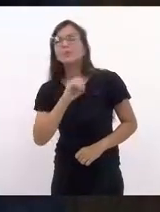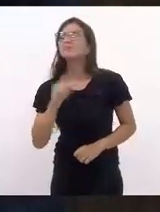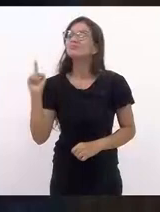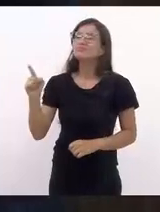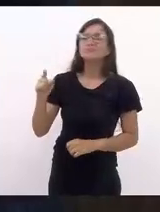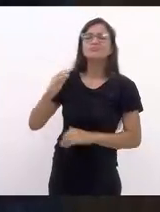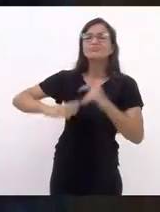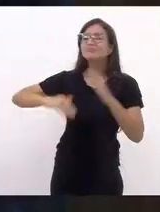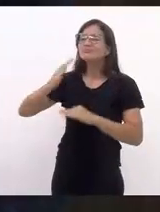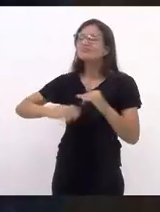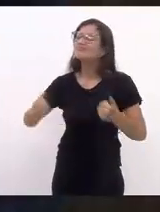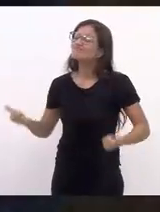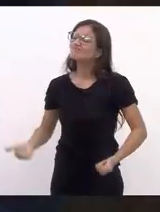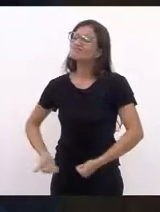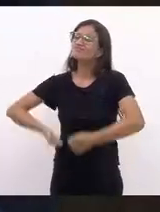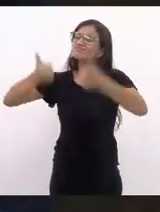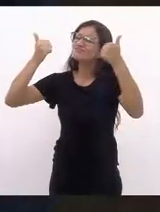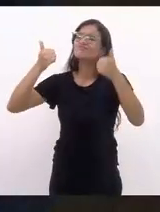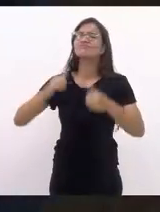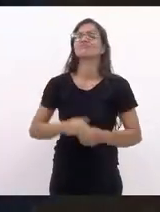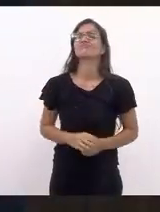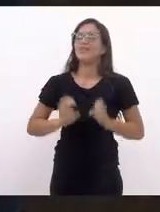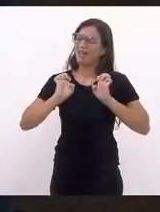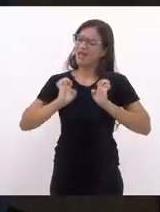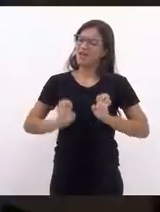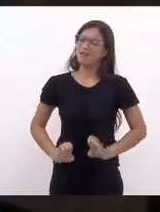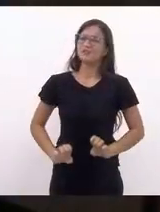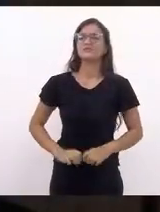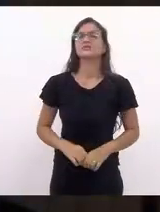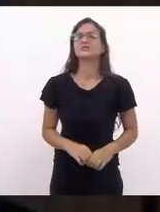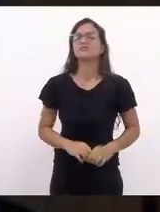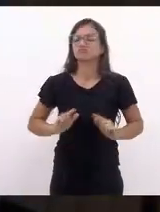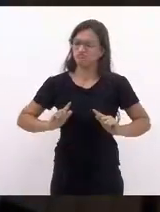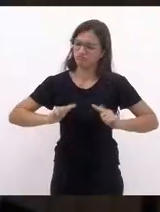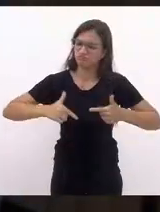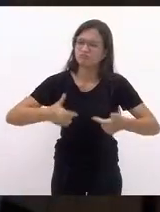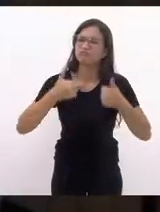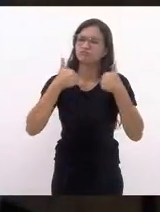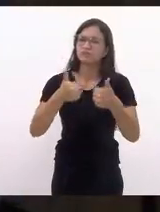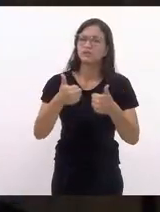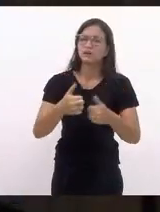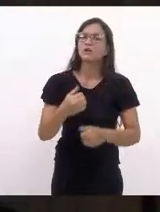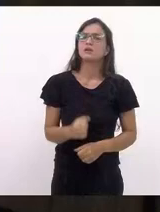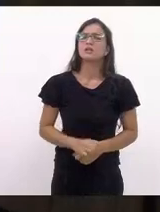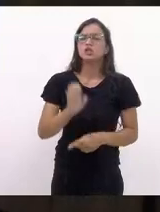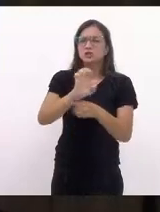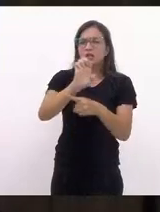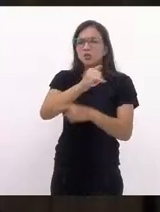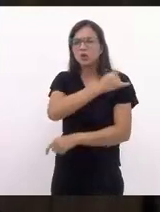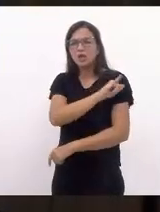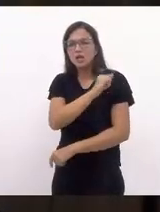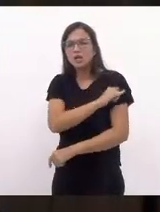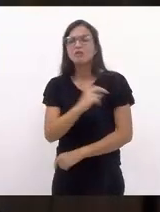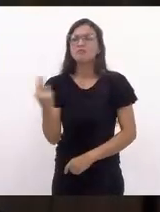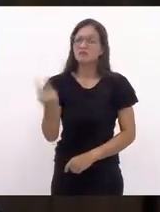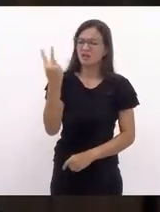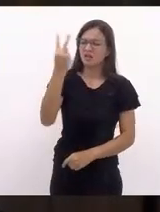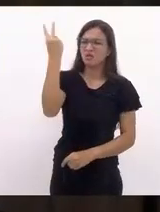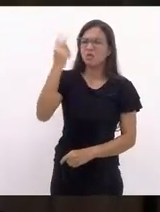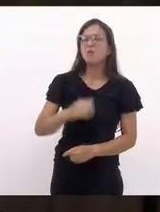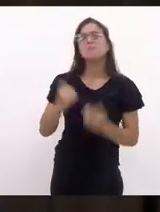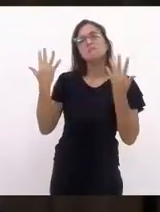Badoo competente e ético que preza e valoriza o estado do Rio de Janeiro a democracia Então parabéns